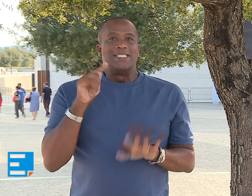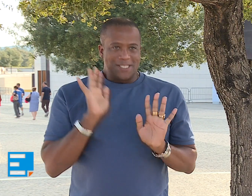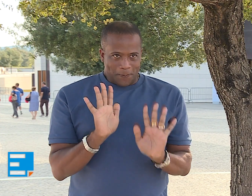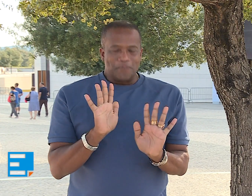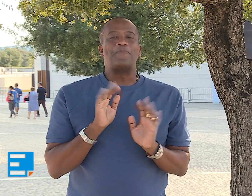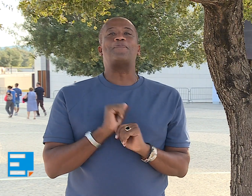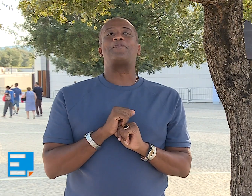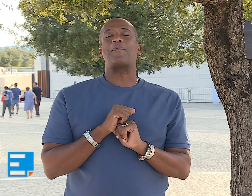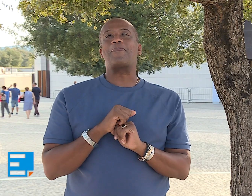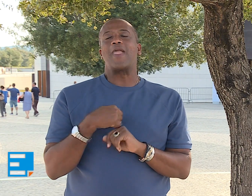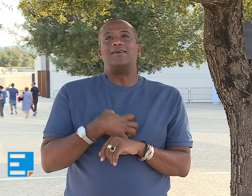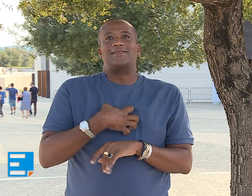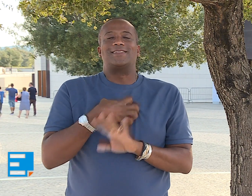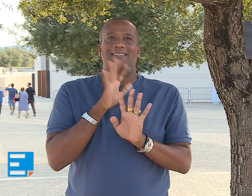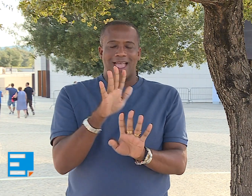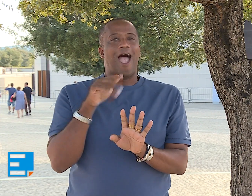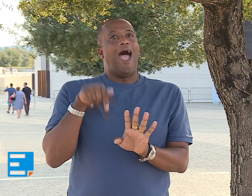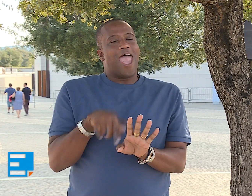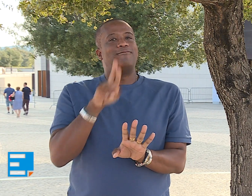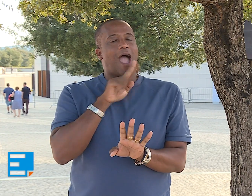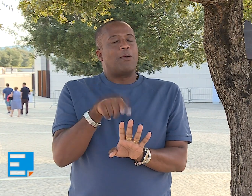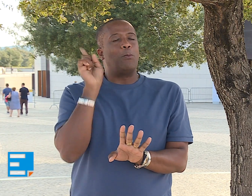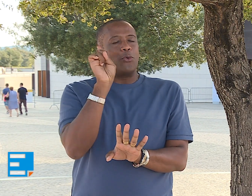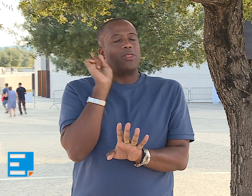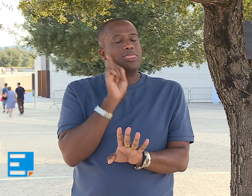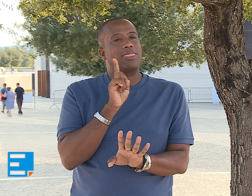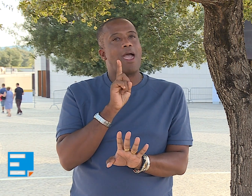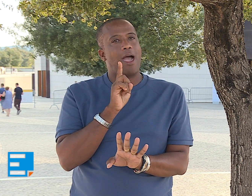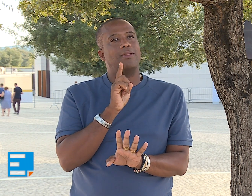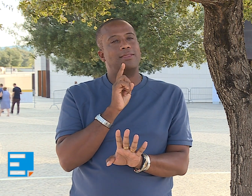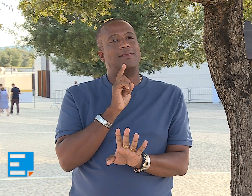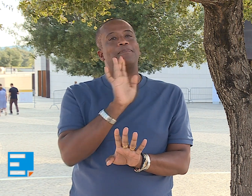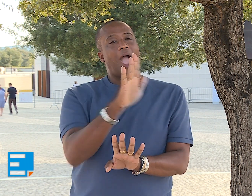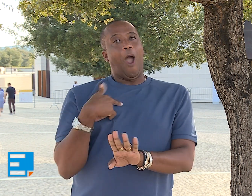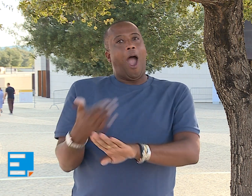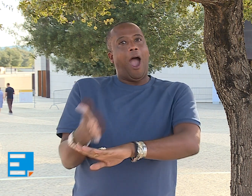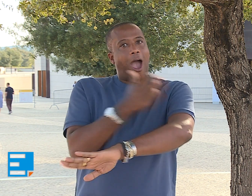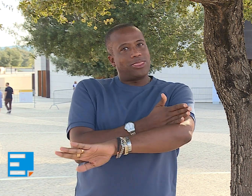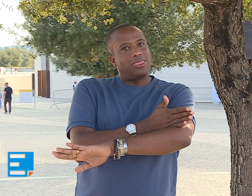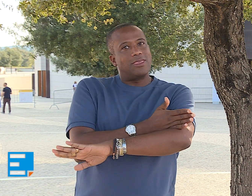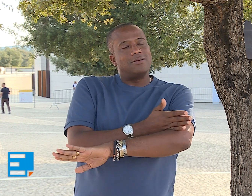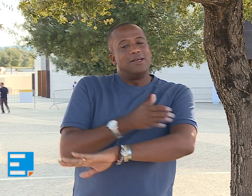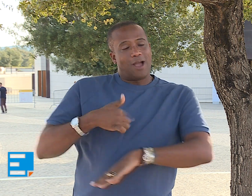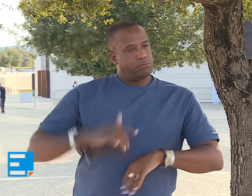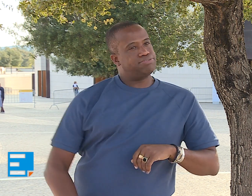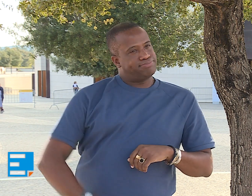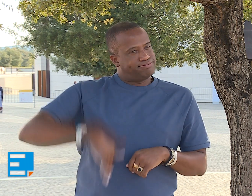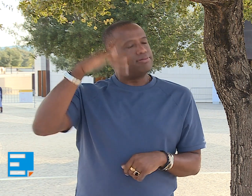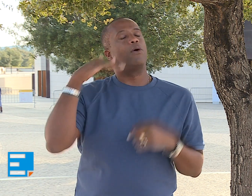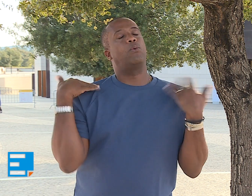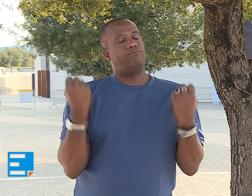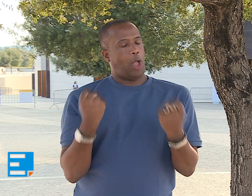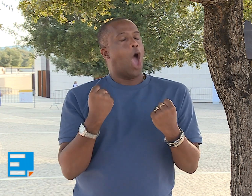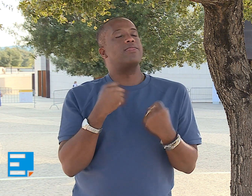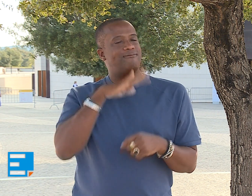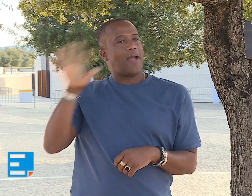cânticos. De facto, Fátima tem este serviço e acho que é bastante importante. E eu, desde